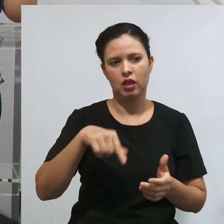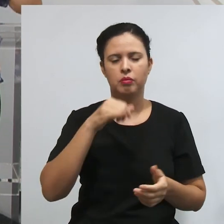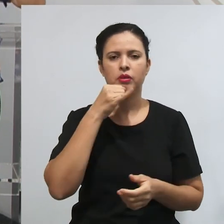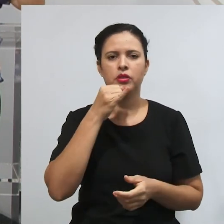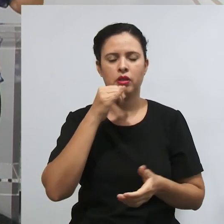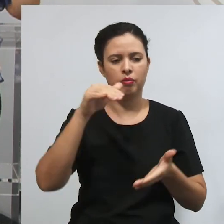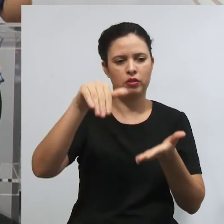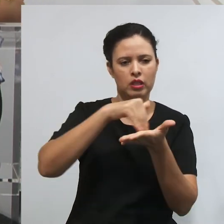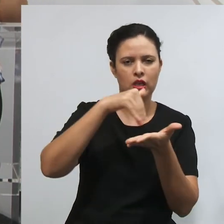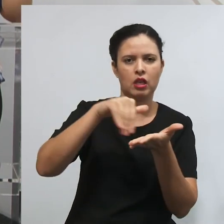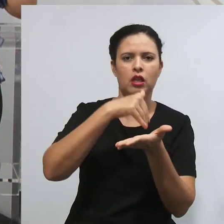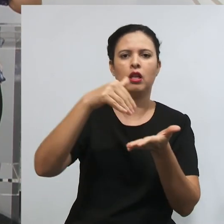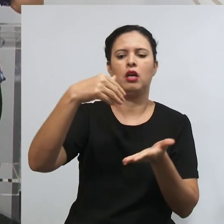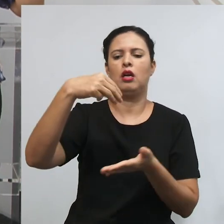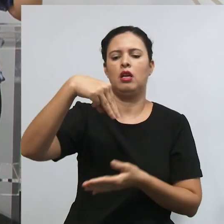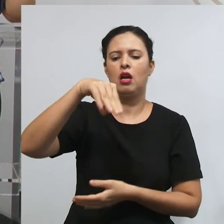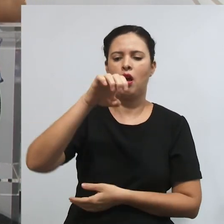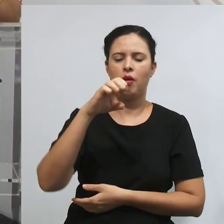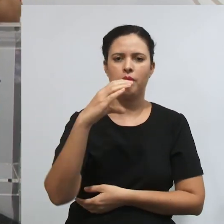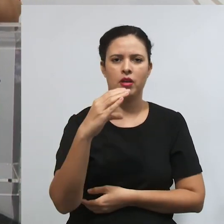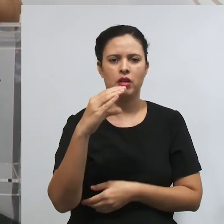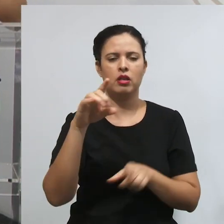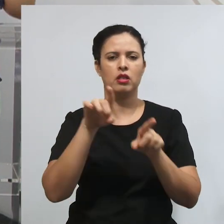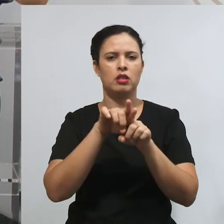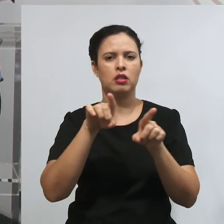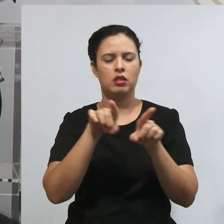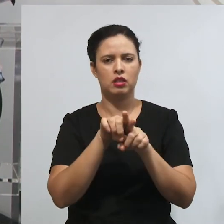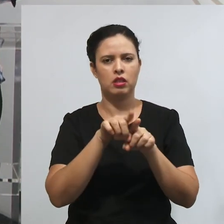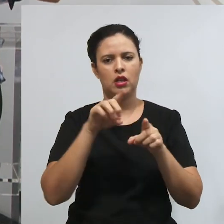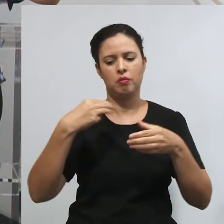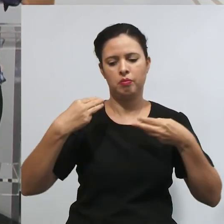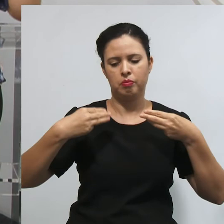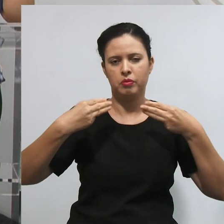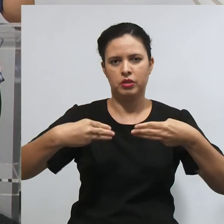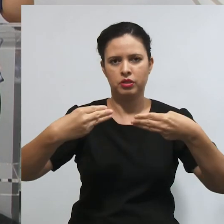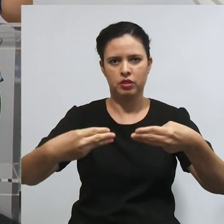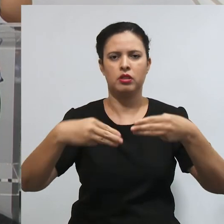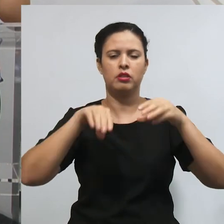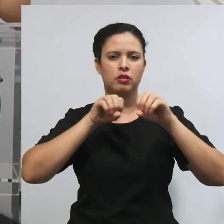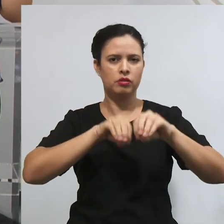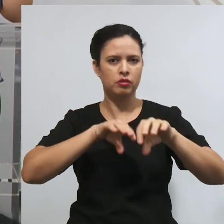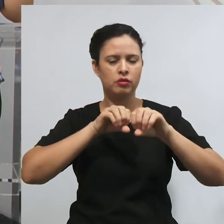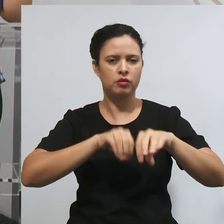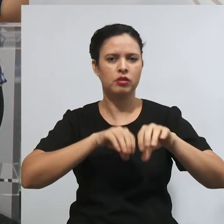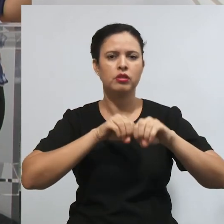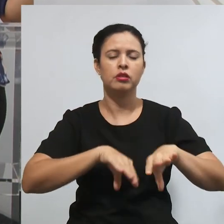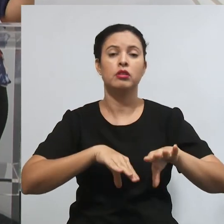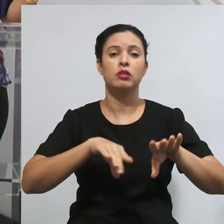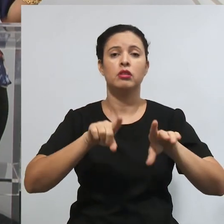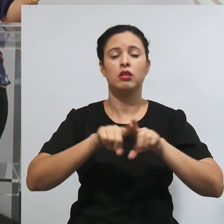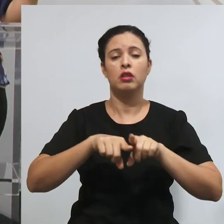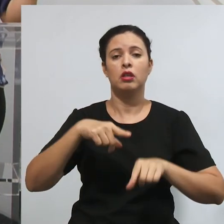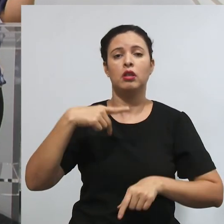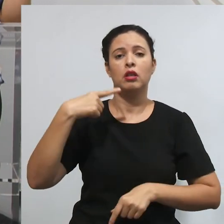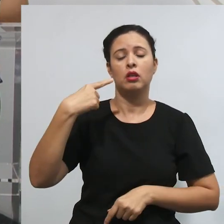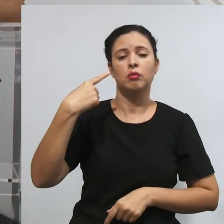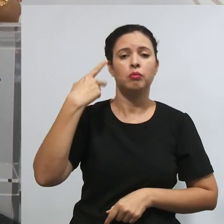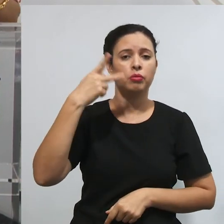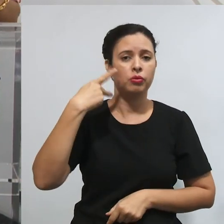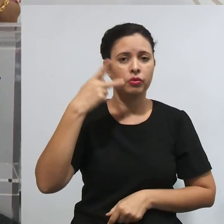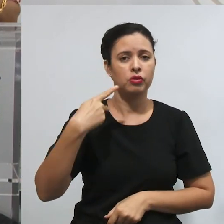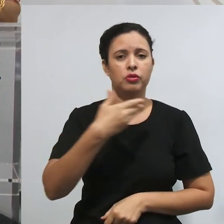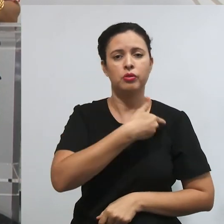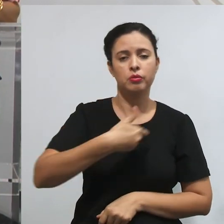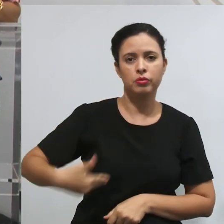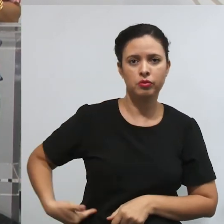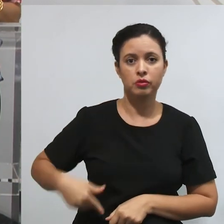secretarias, de MEC, de Ministério da Educação, de políticas públicas. Então, são planejamentos que são